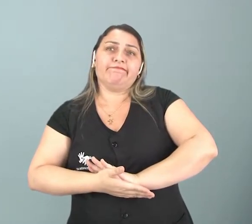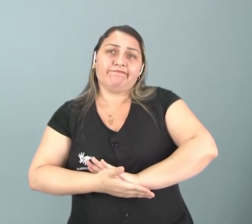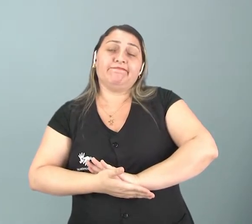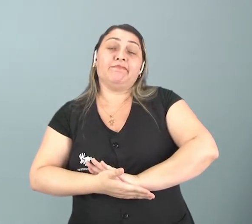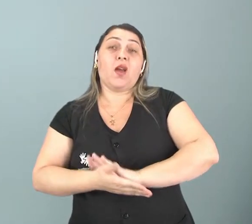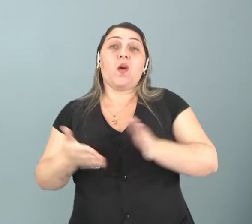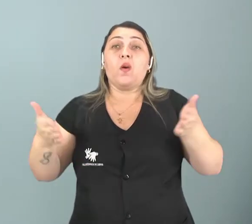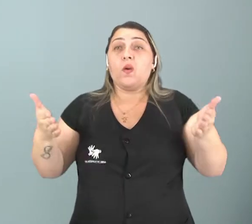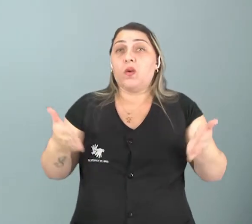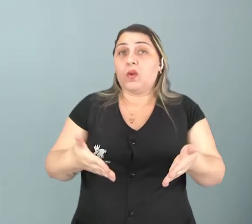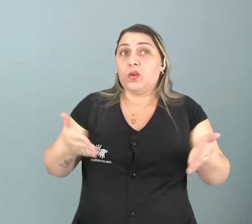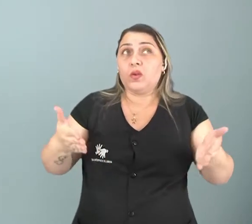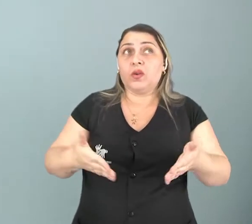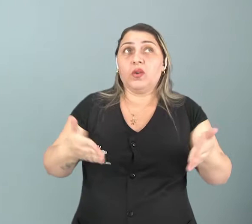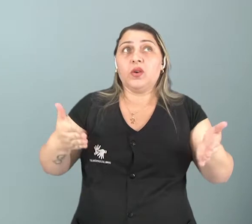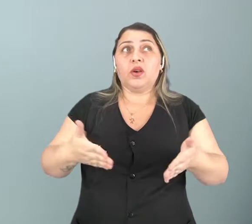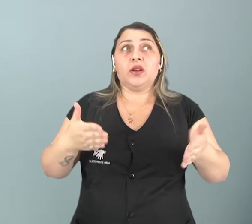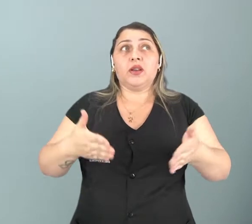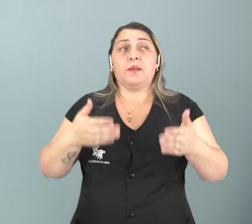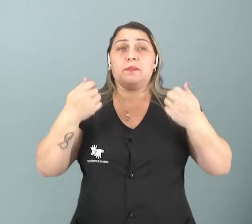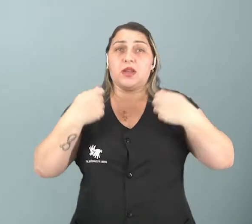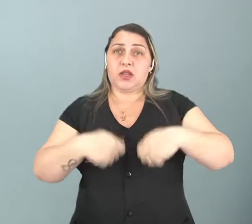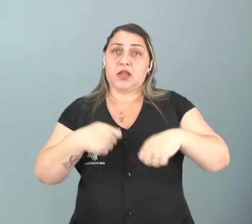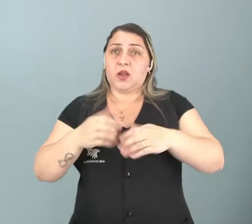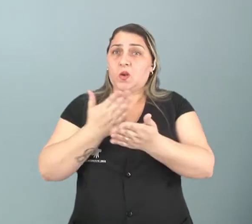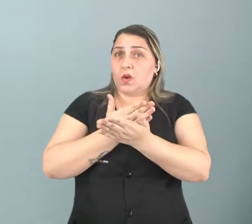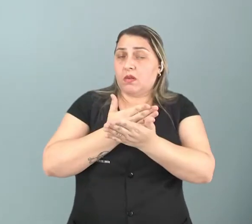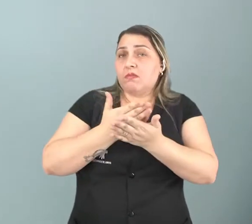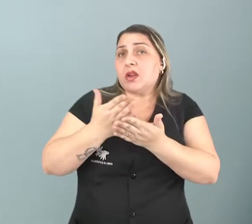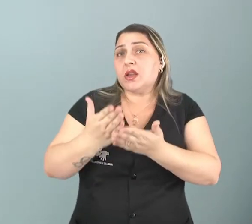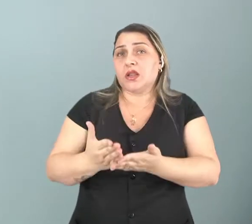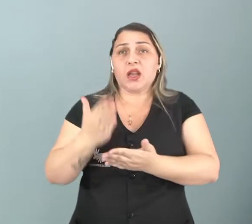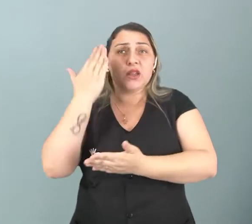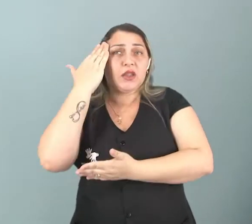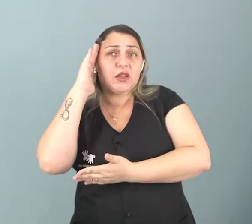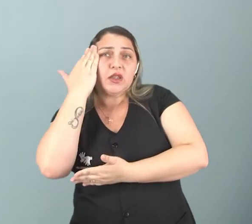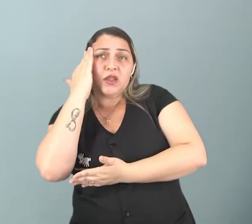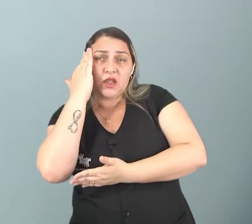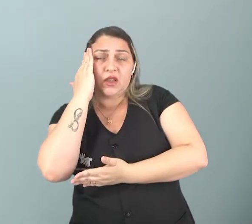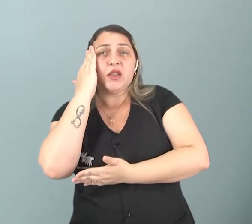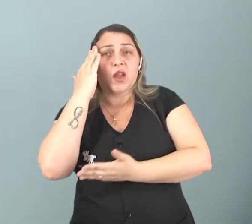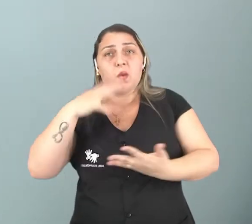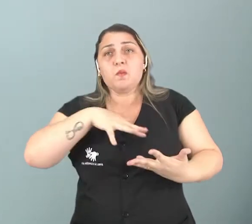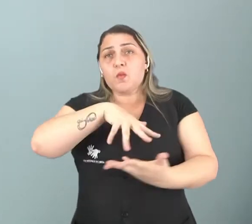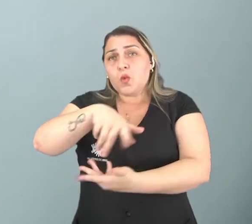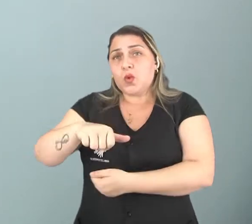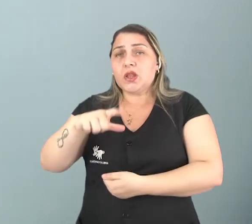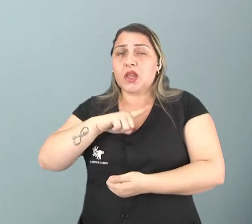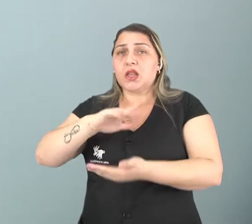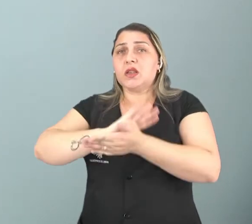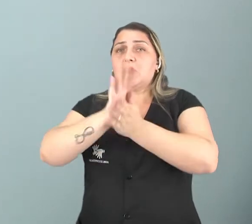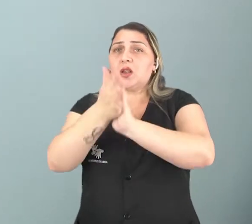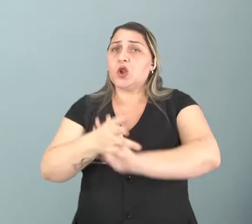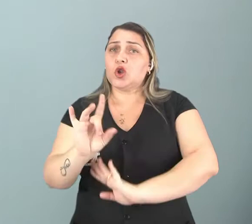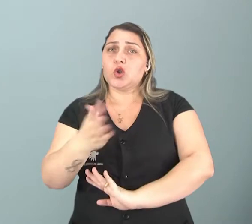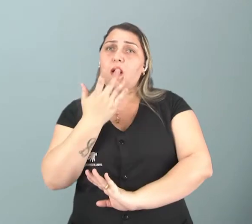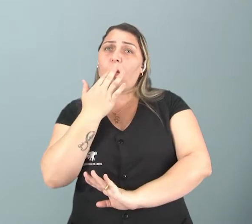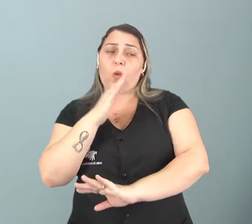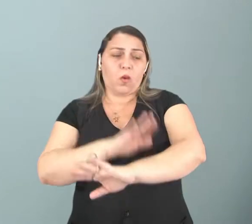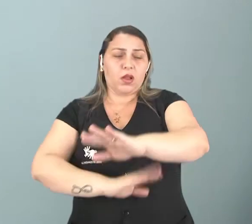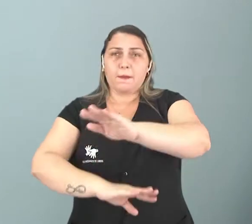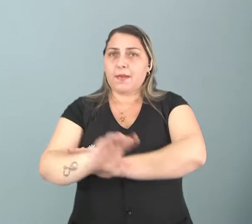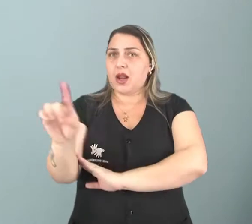partir de hoje, vocês precisam começar a compreender esse universo, de que existe discriminação não só pela cor da